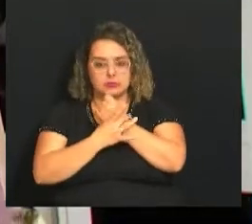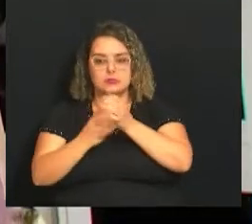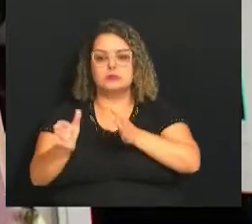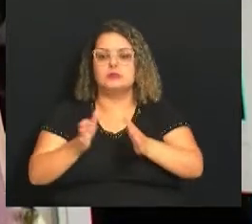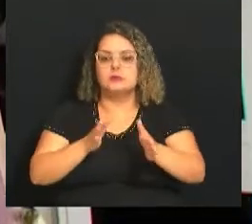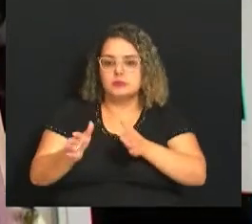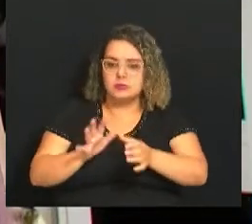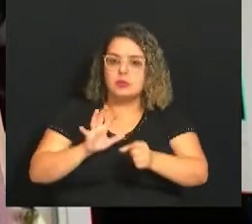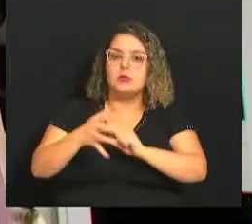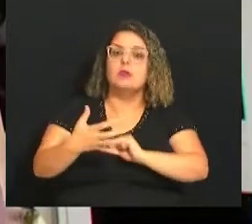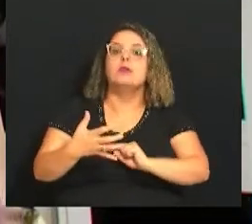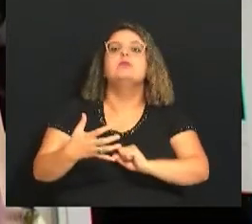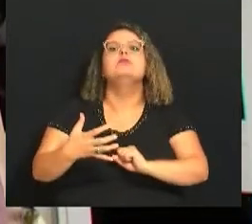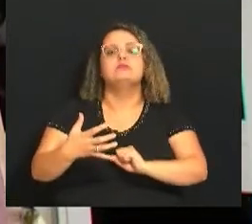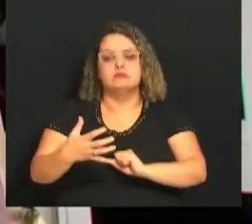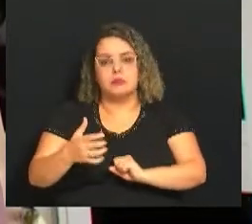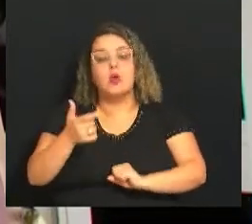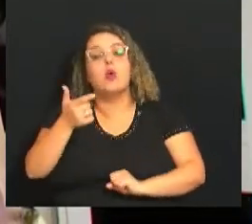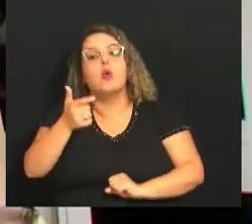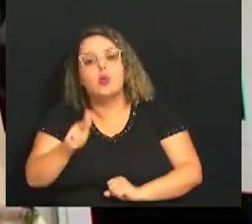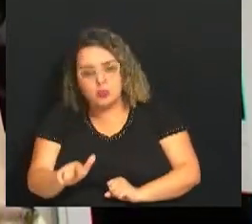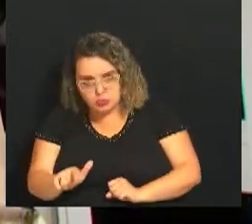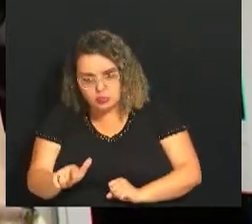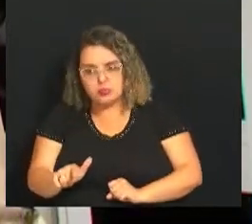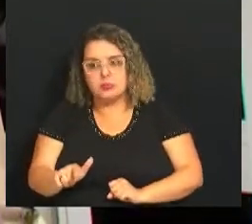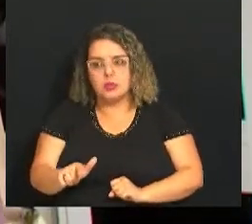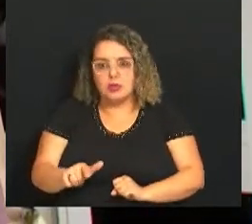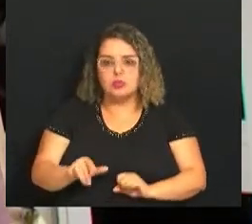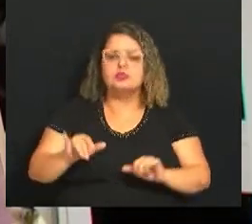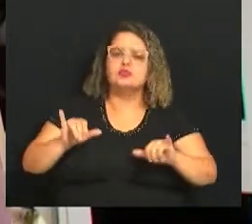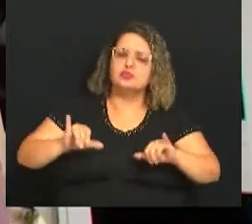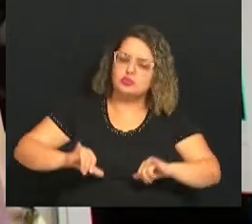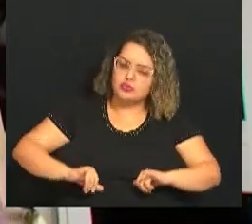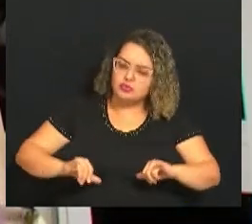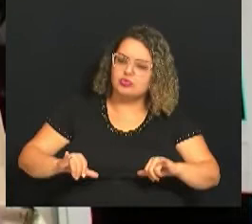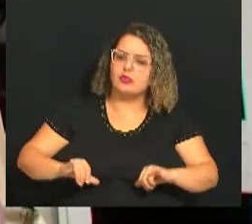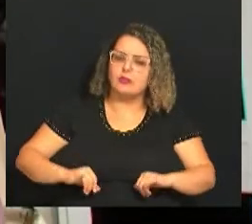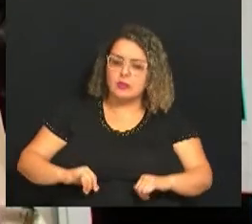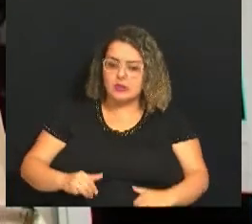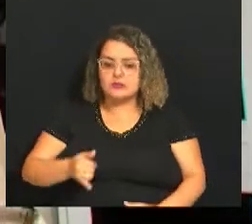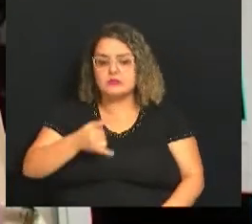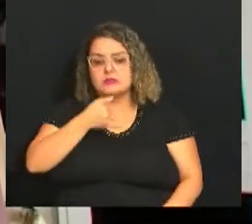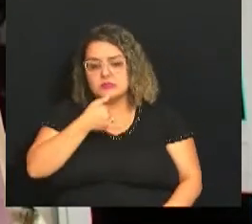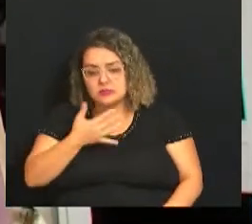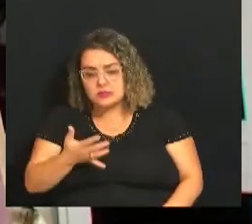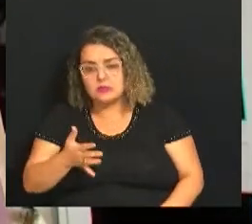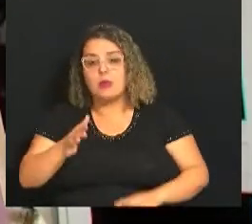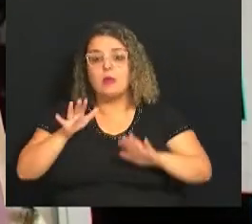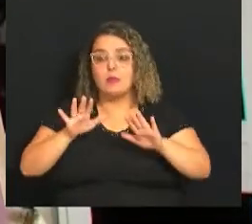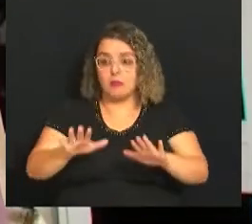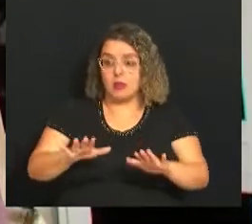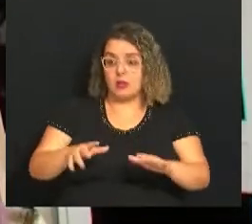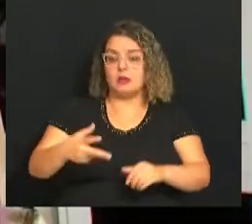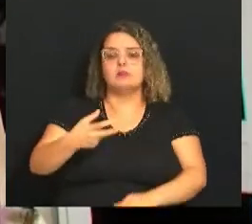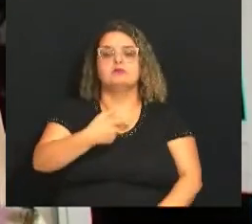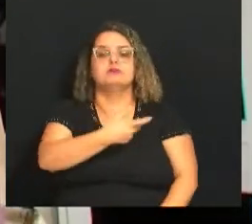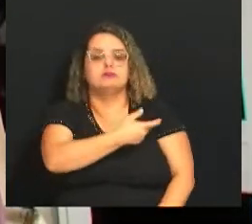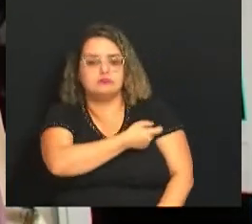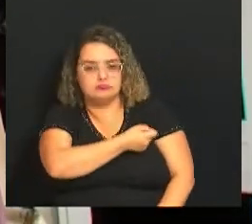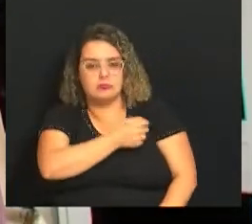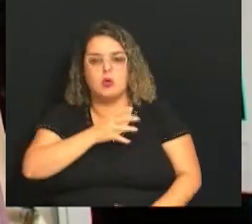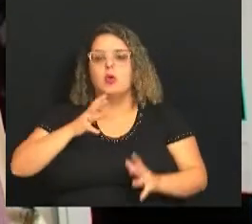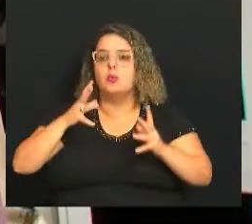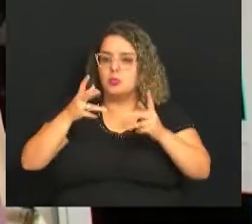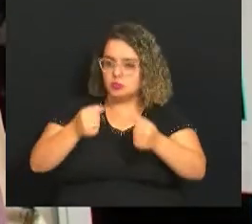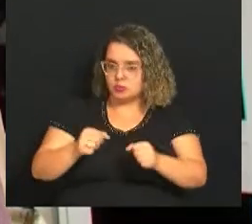ainda existe, ainda provoca muito sofrimento, muita dor, mas dada a cobrança da vacinação por toda a comunidade